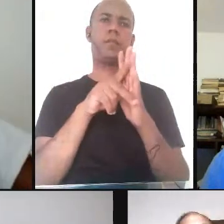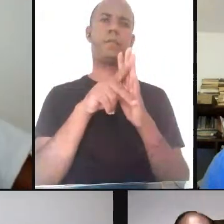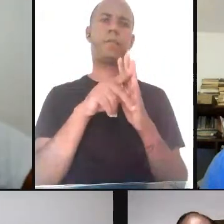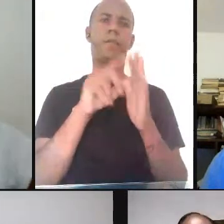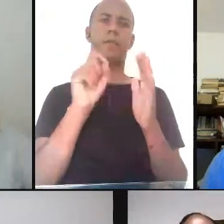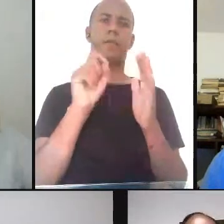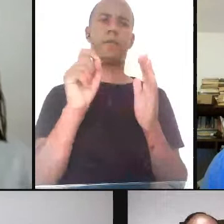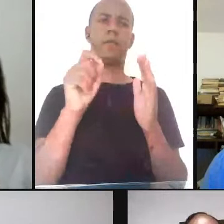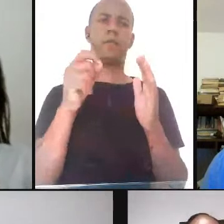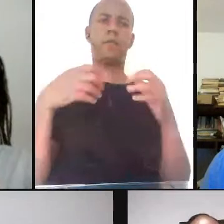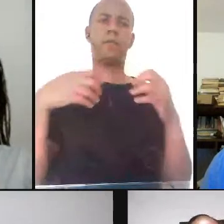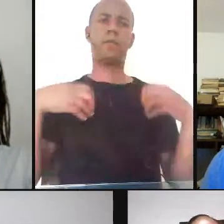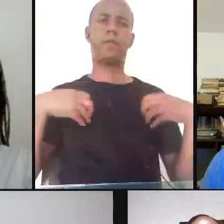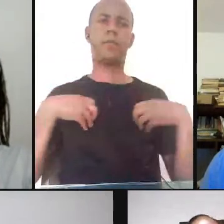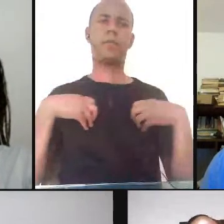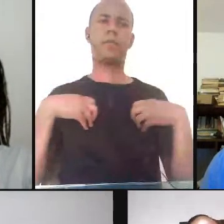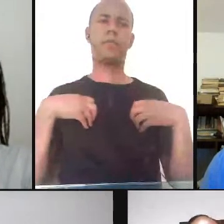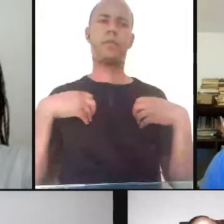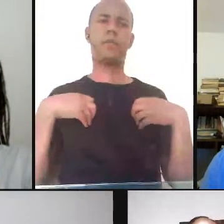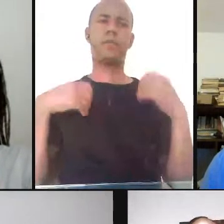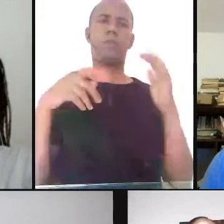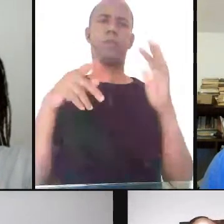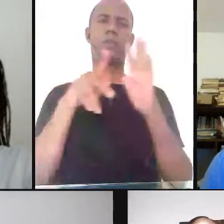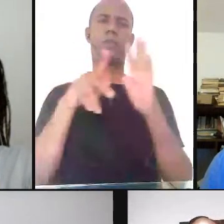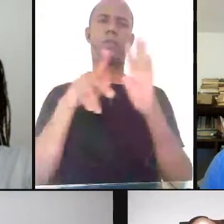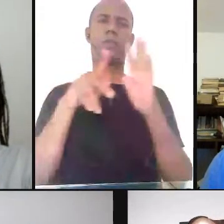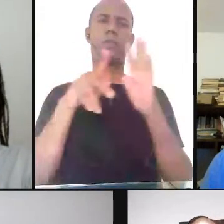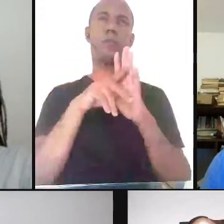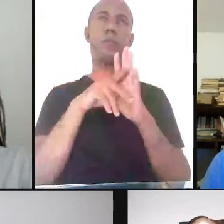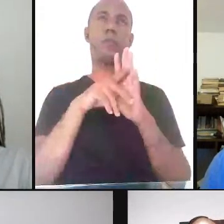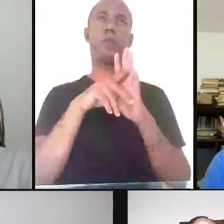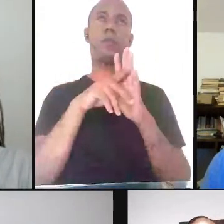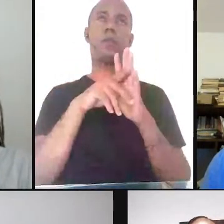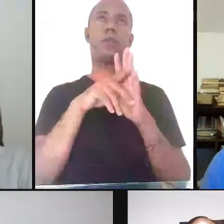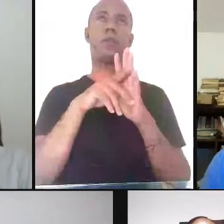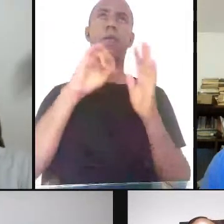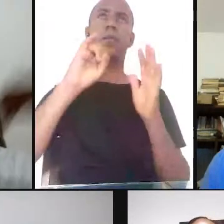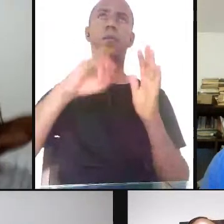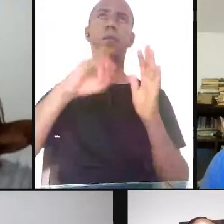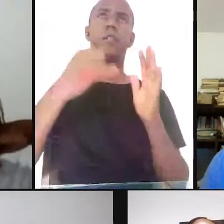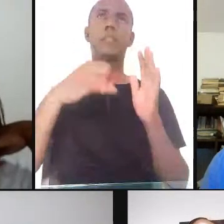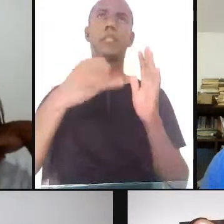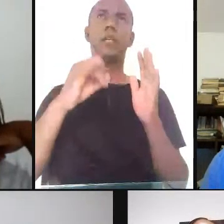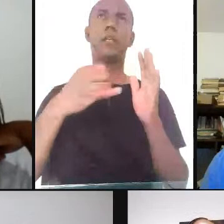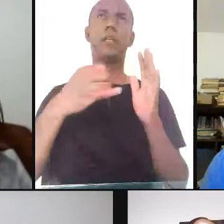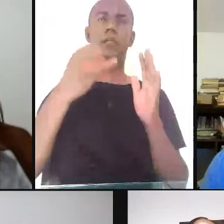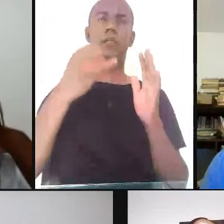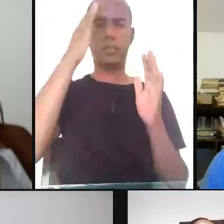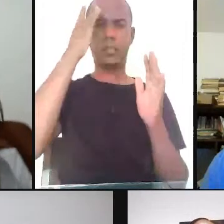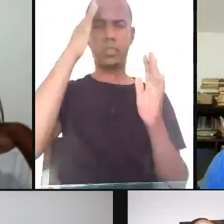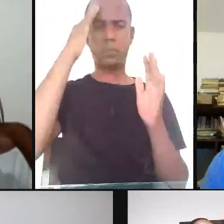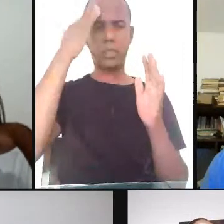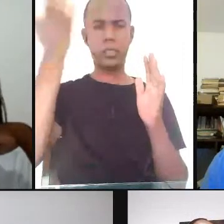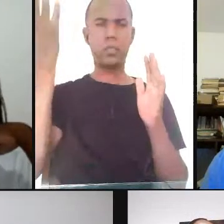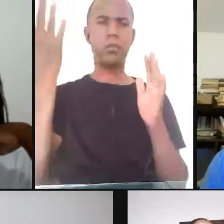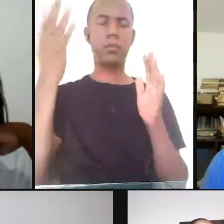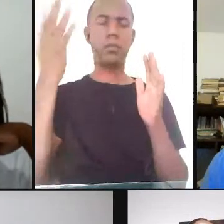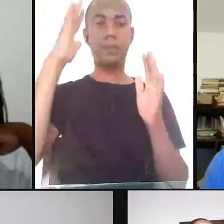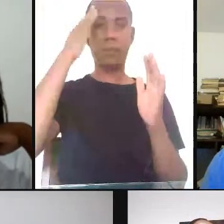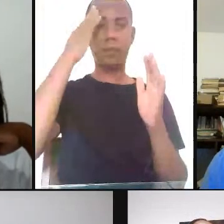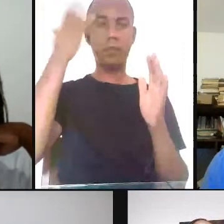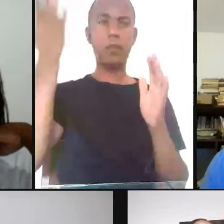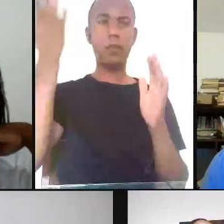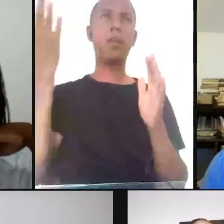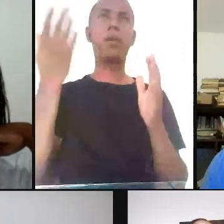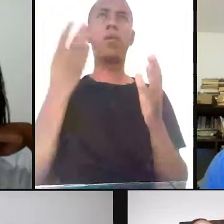um fator rico, bastante rico, para a compreensão do tempo. E também naquilo que é o